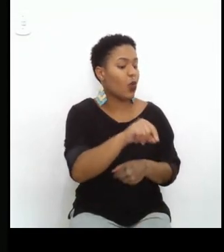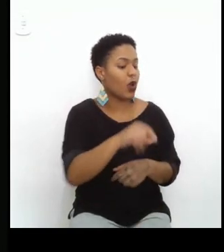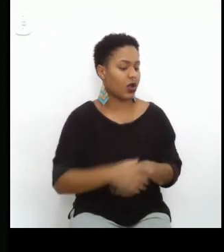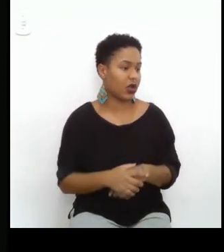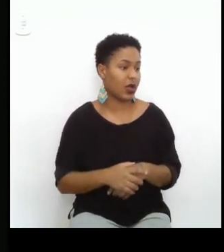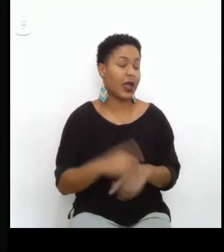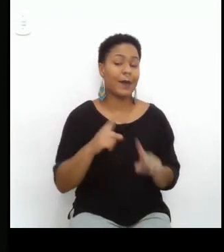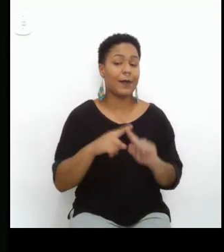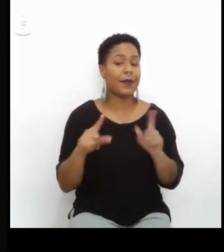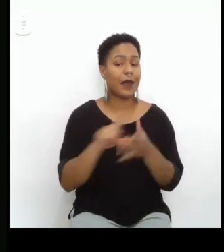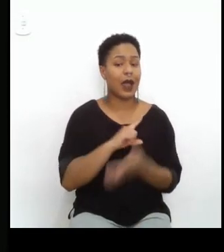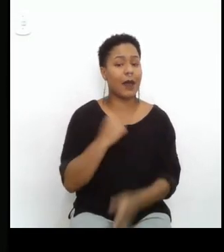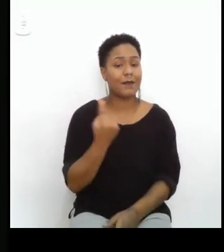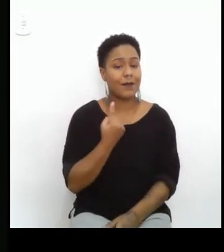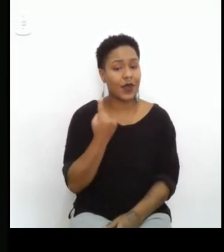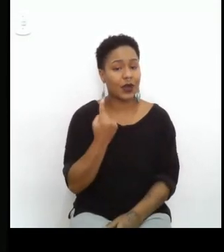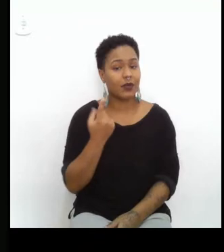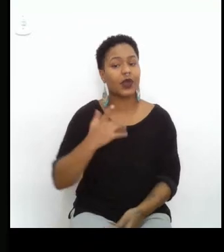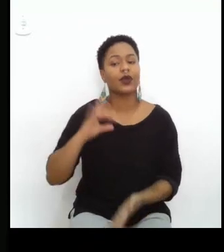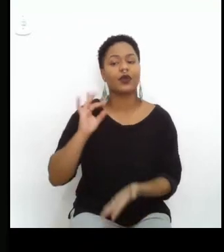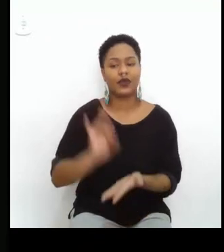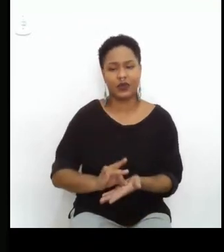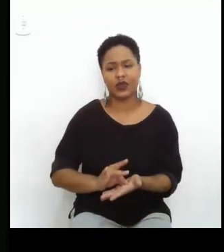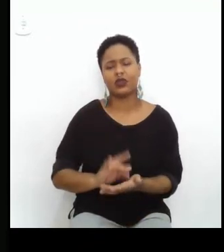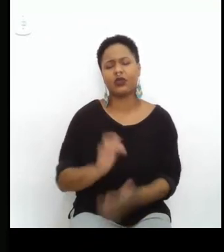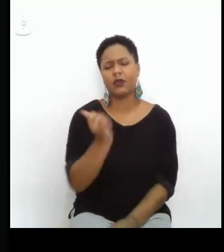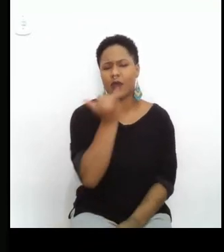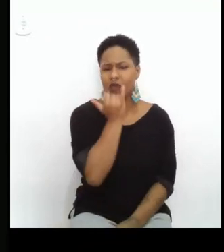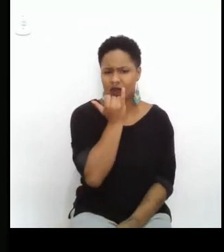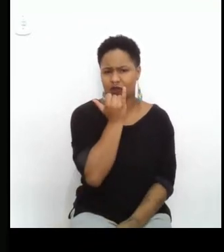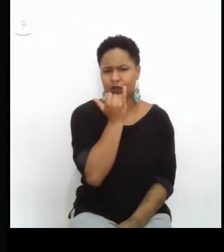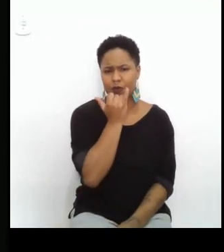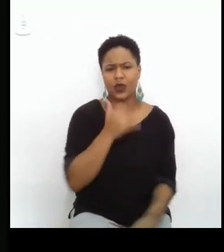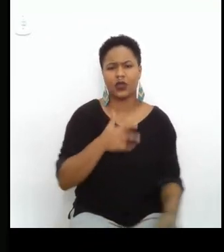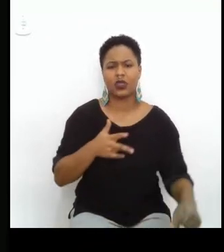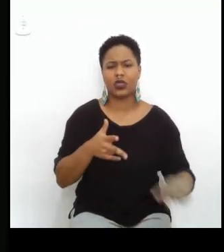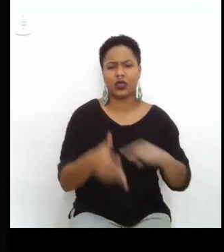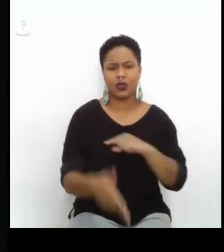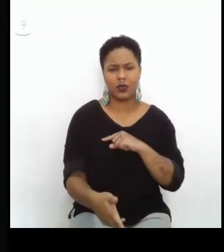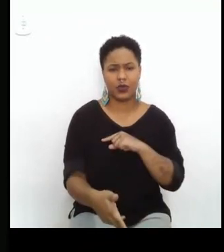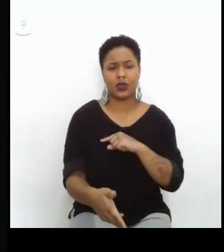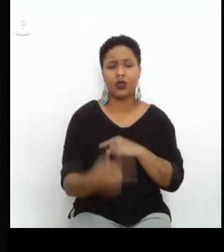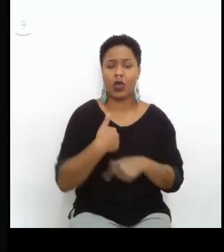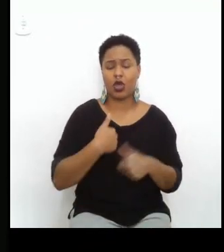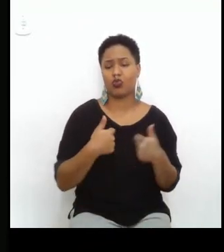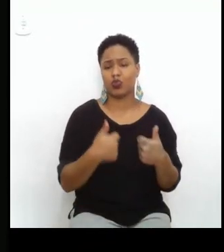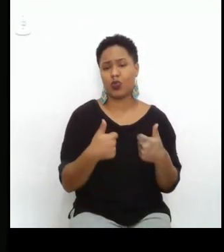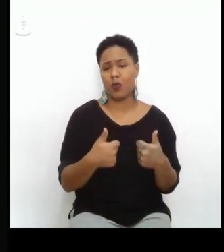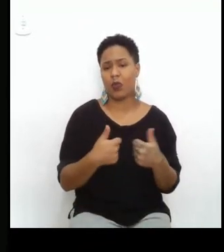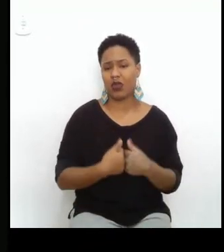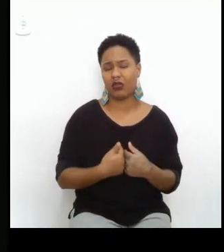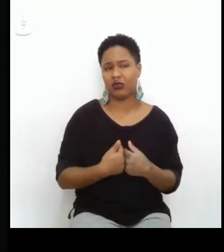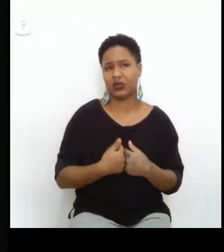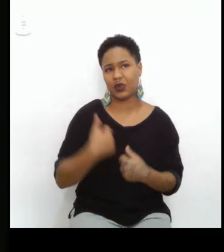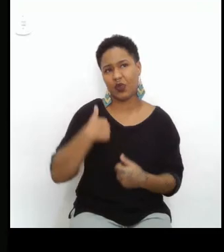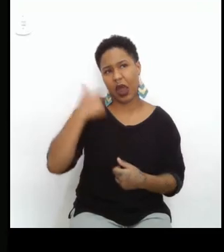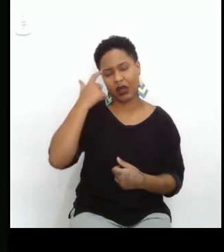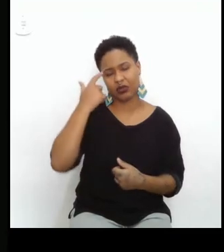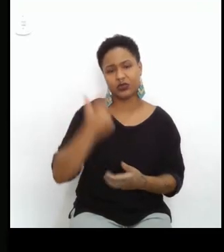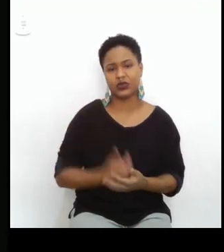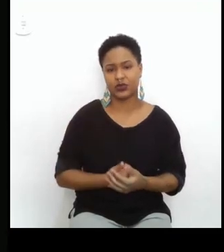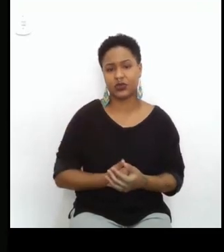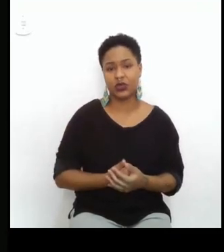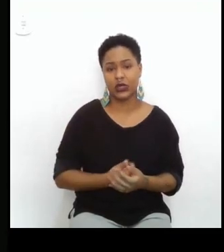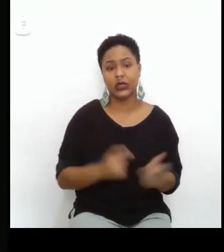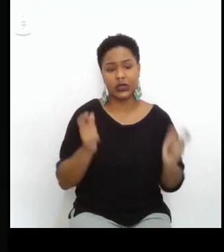primeiro verdade me desculpa interrompido Eu tô bem acho eu não